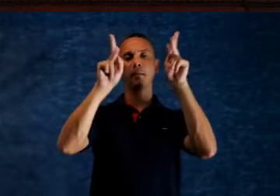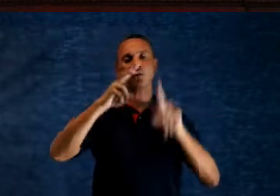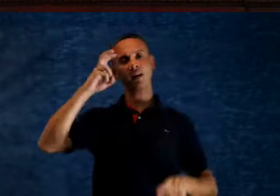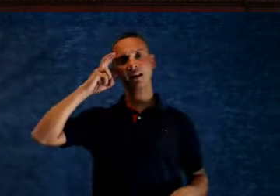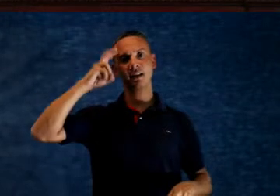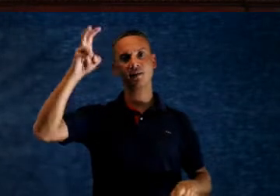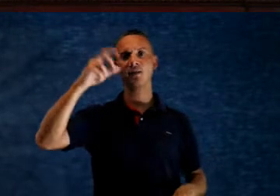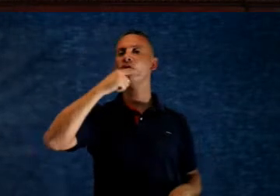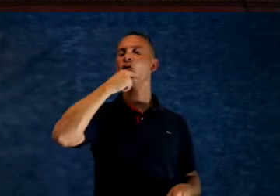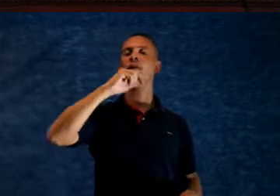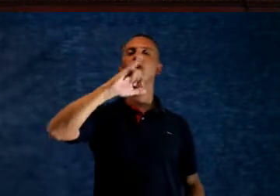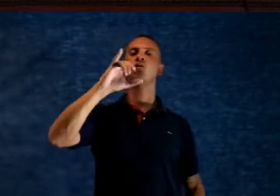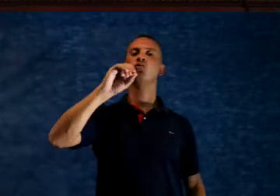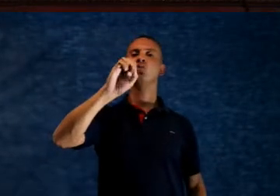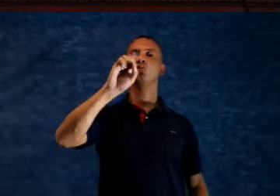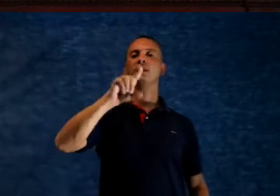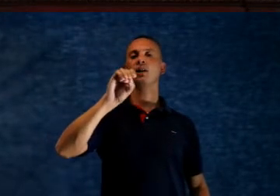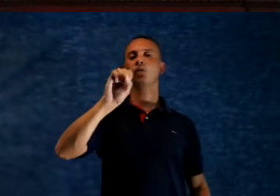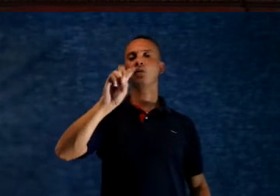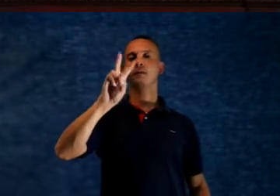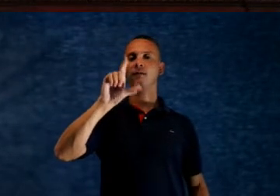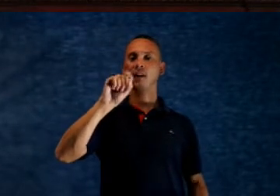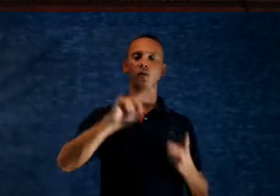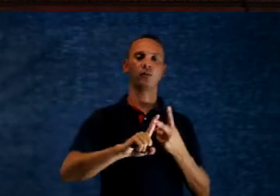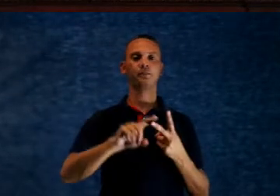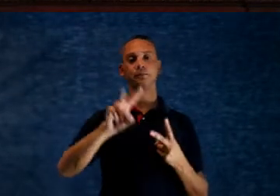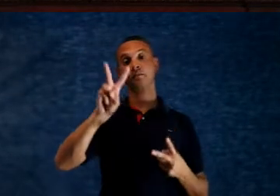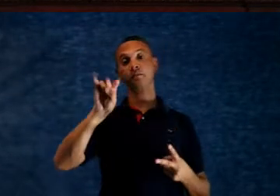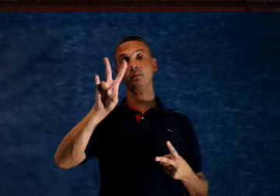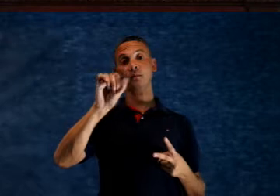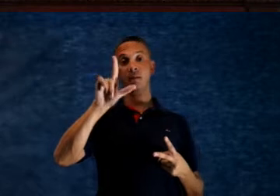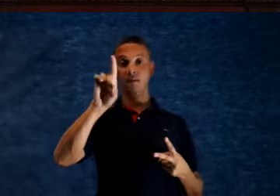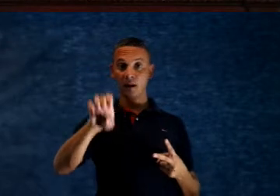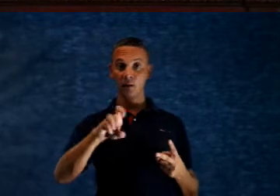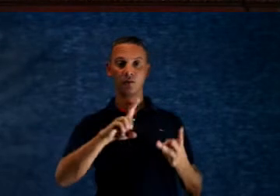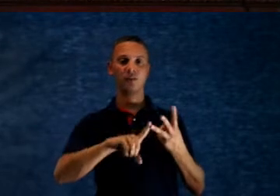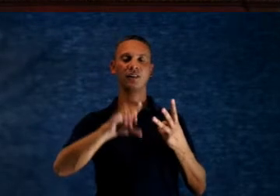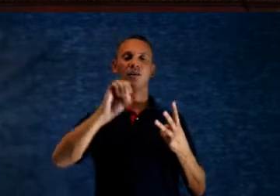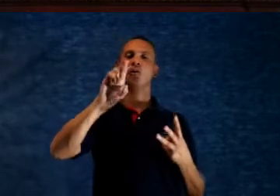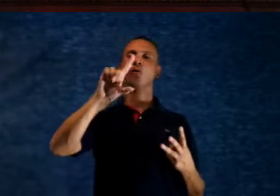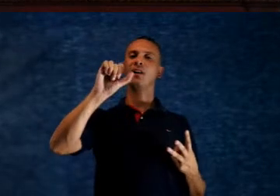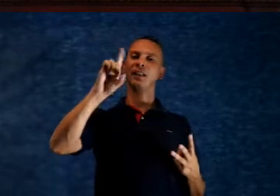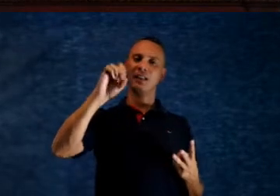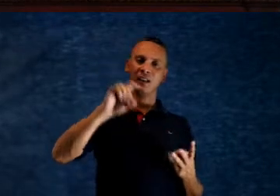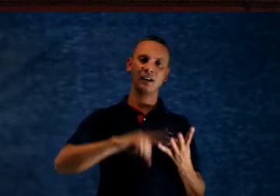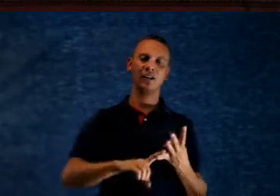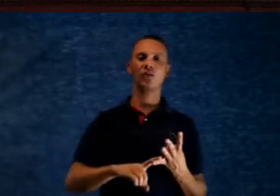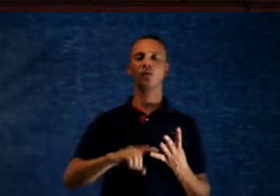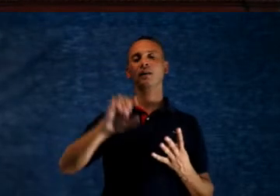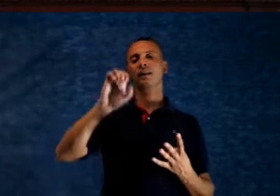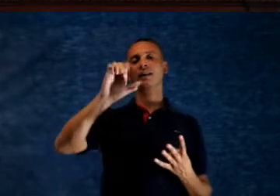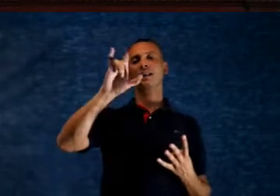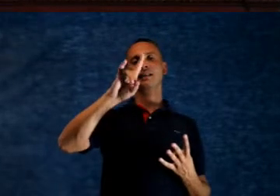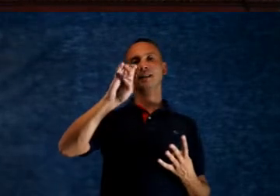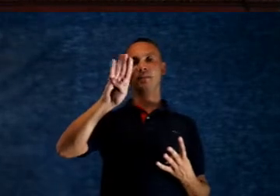de José Oswaldo Araújo, de Vivaldi Moreira, de Orlando Vaz Filho, de Olavo Celso Romano e de